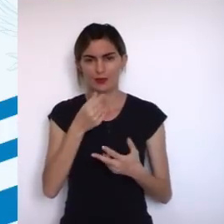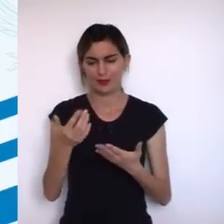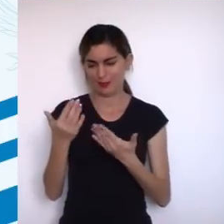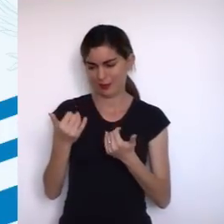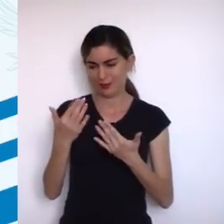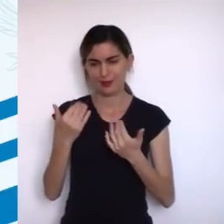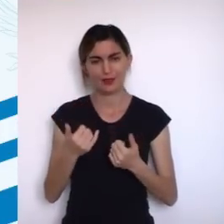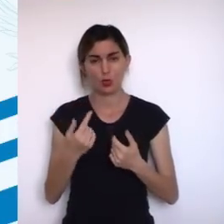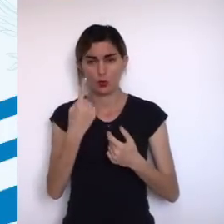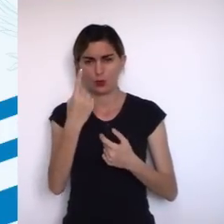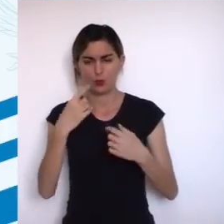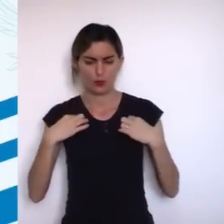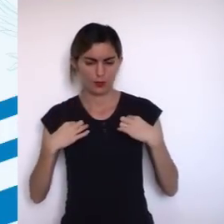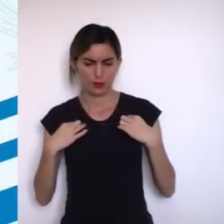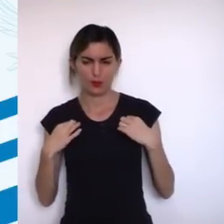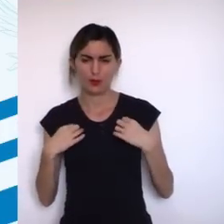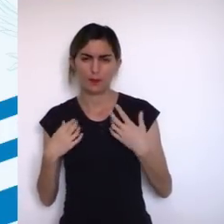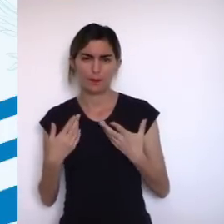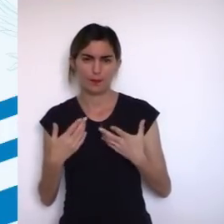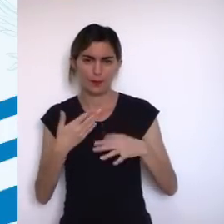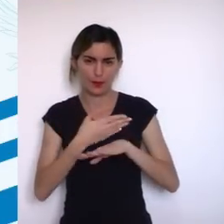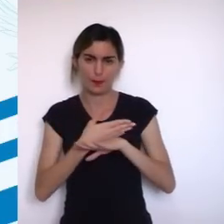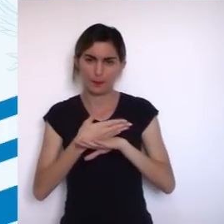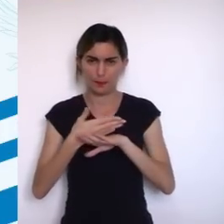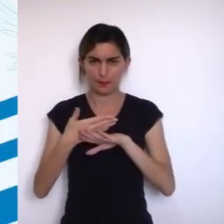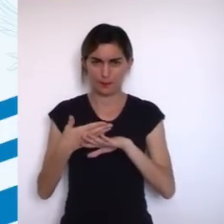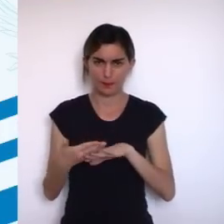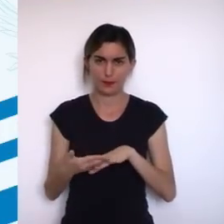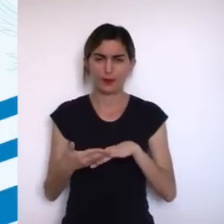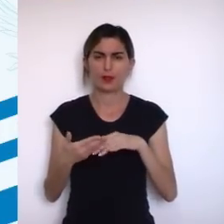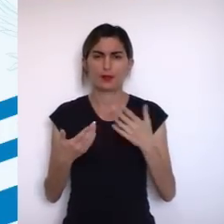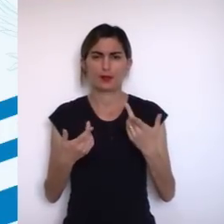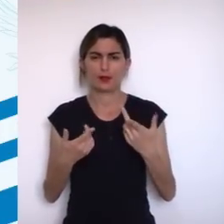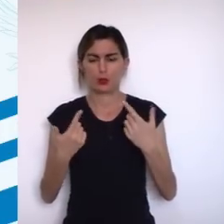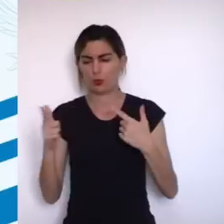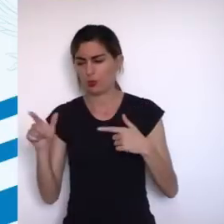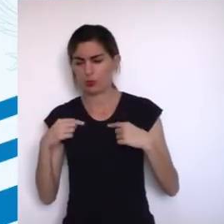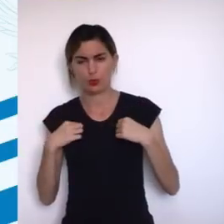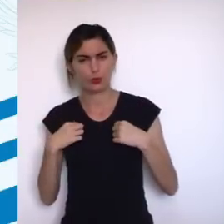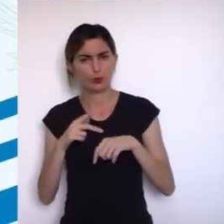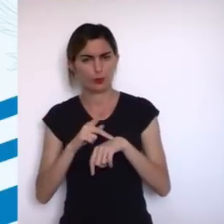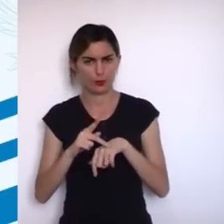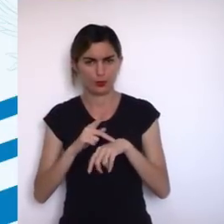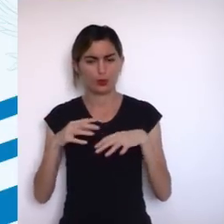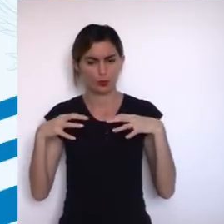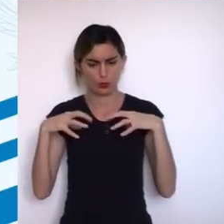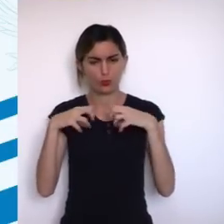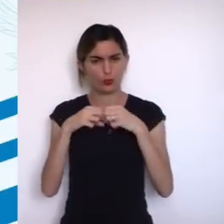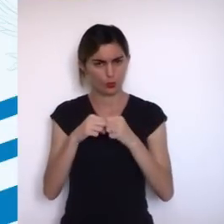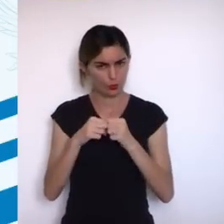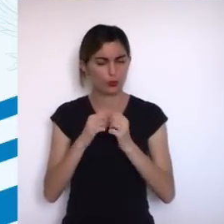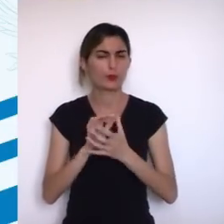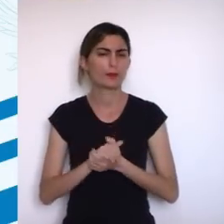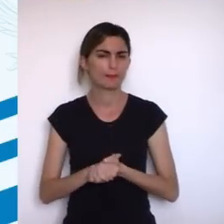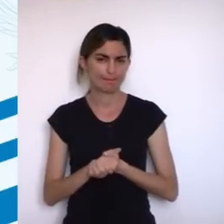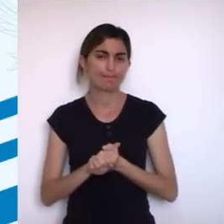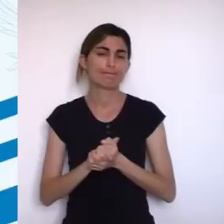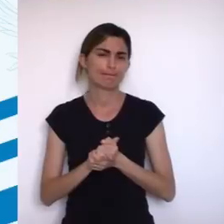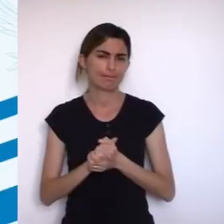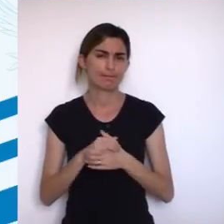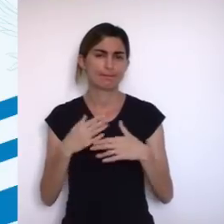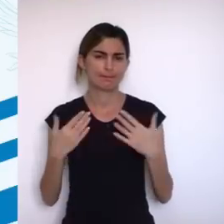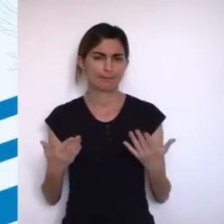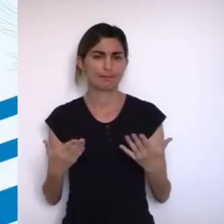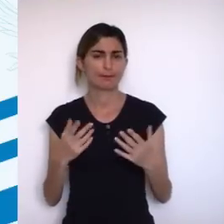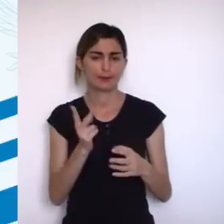dois rapazes, onde um estava com uma camisa de cor clara e o outro estava com a camisa de